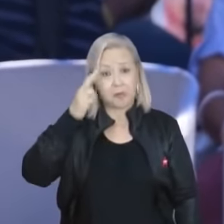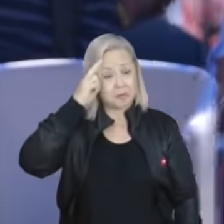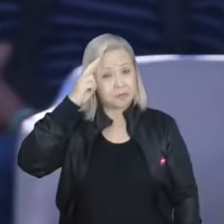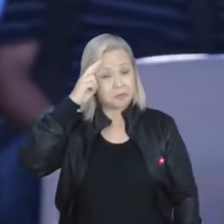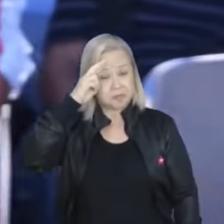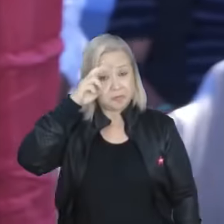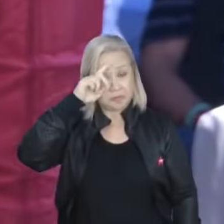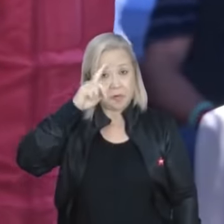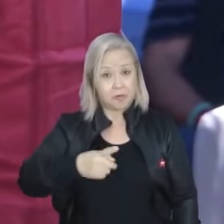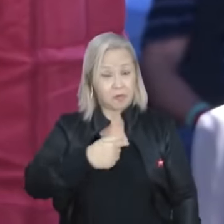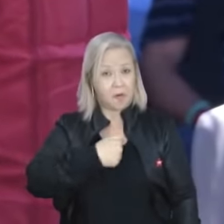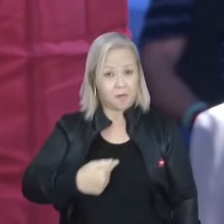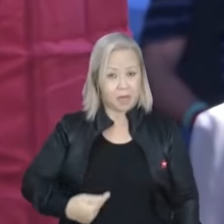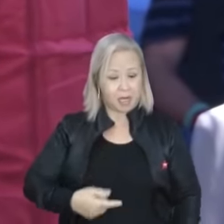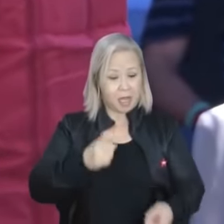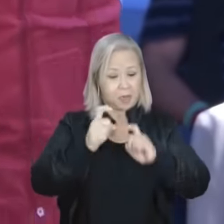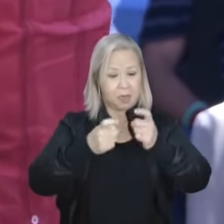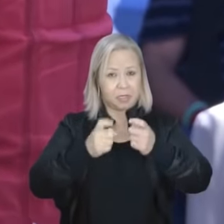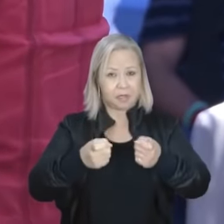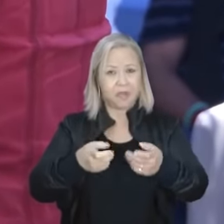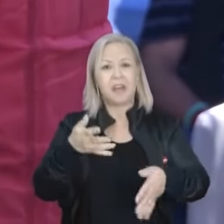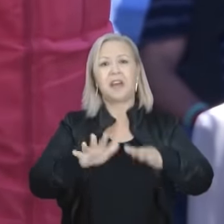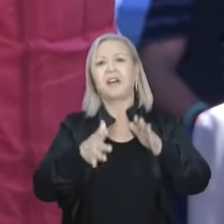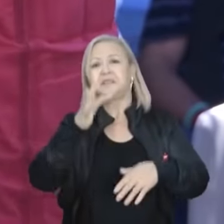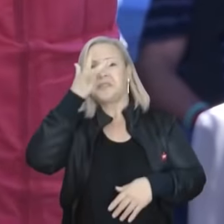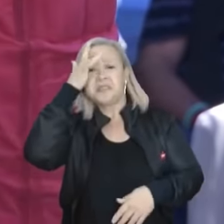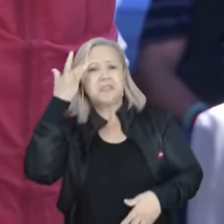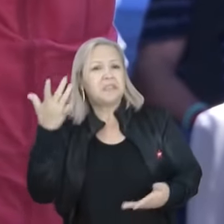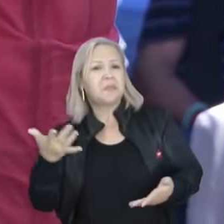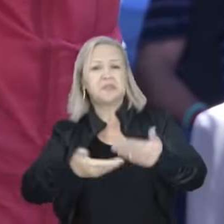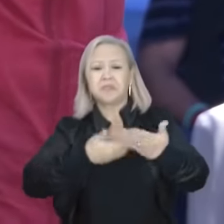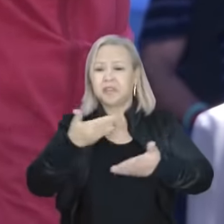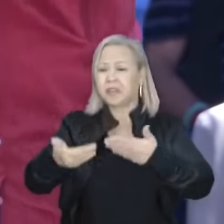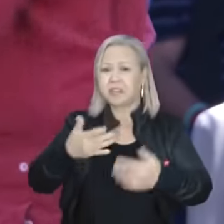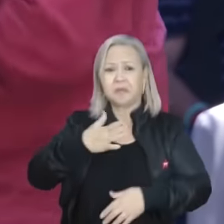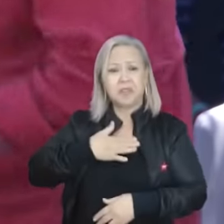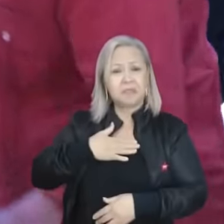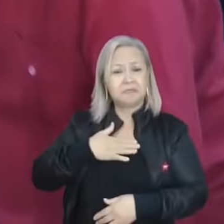pessoa, às vezes, não tinha nada a ver com a gente, governava.